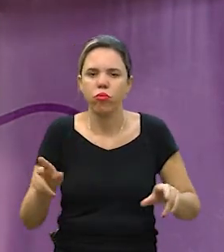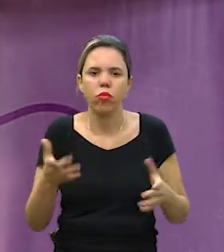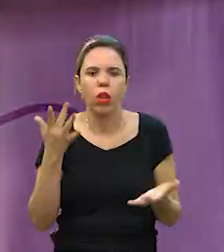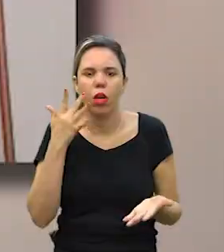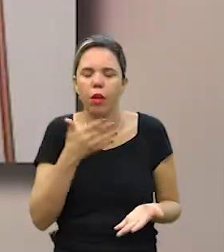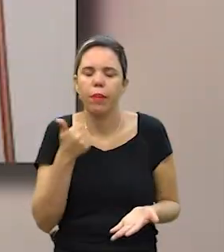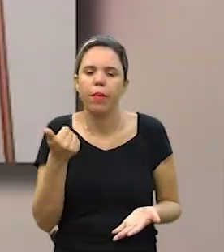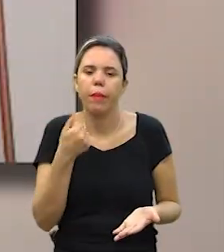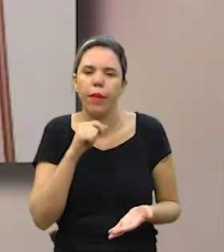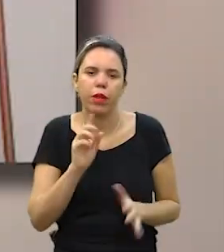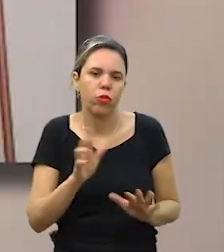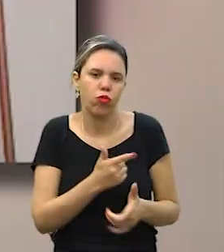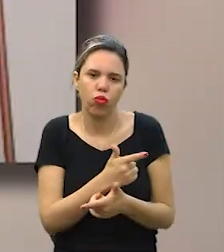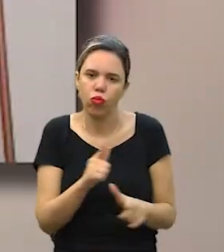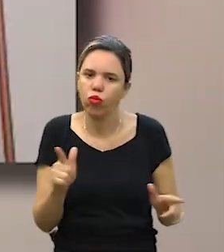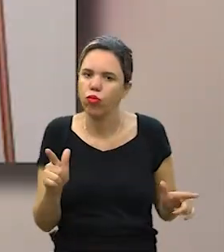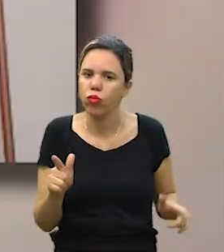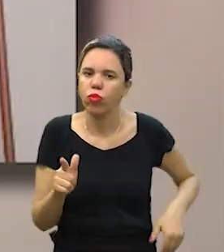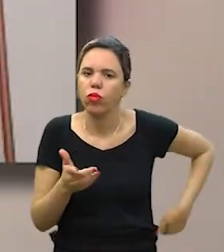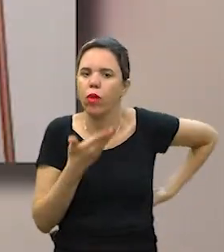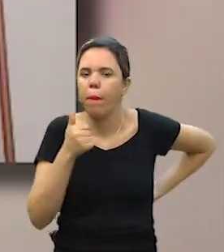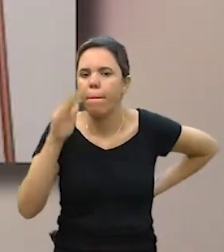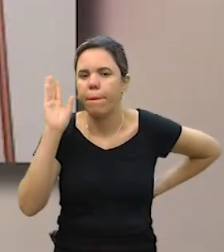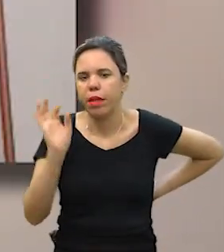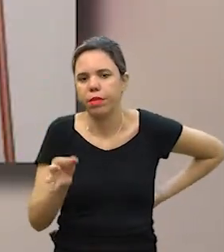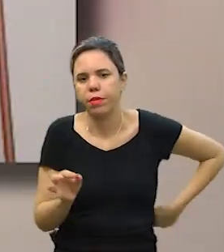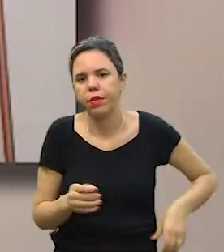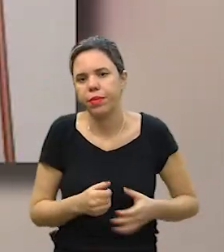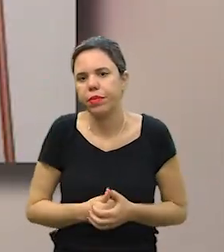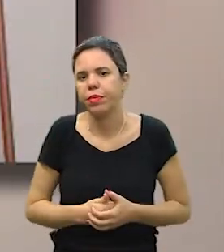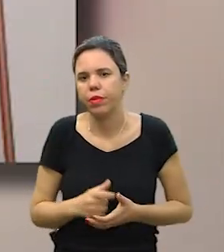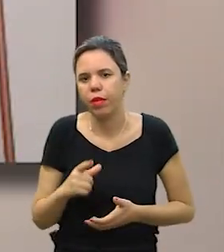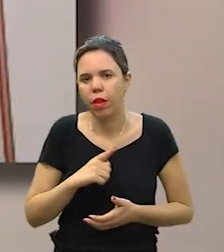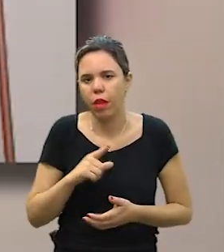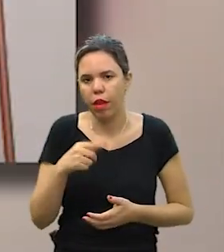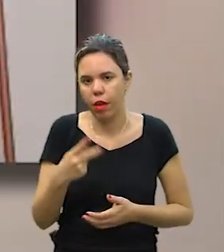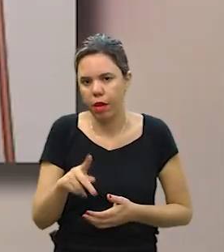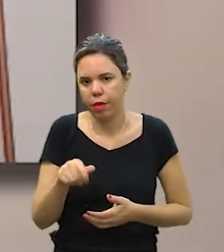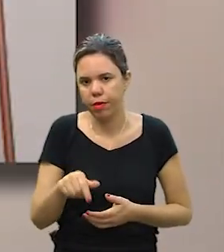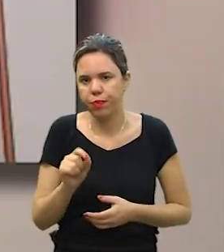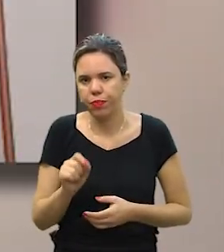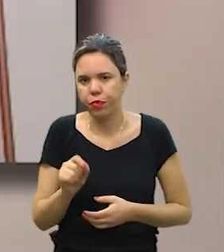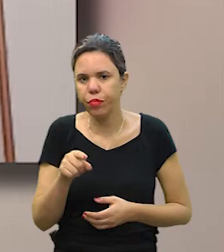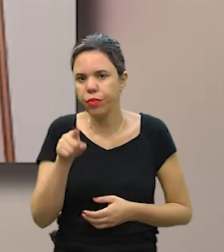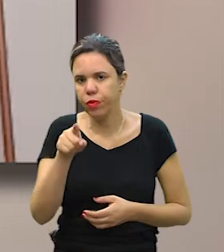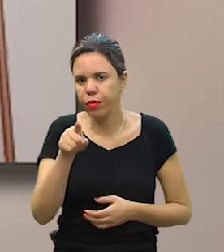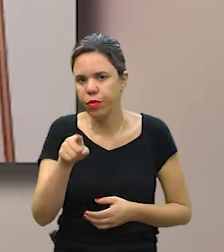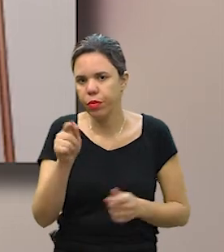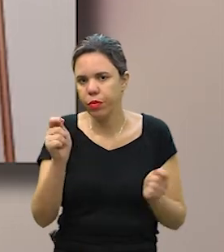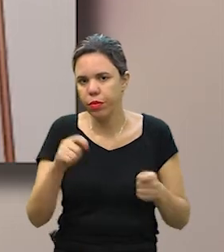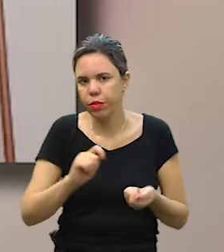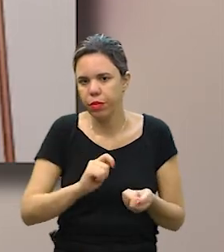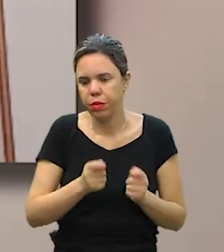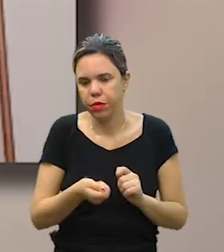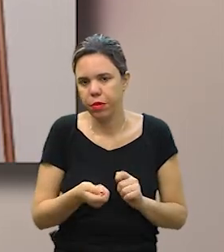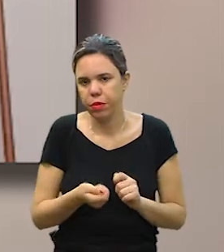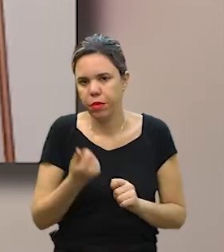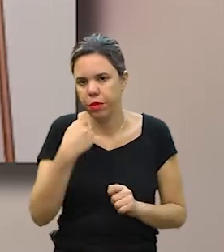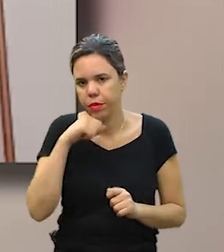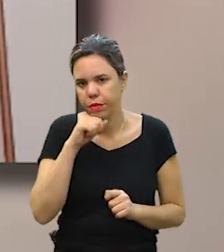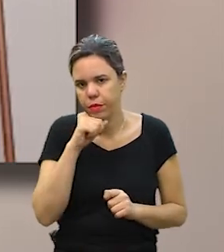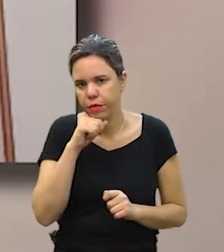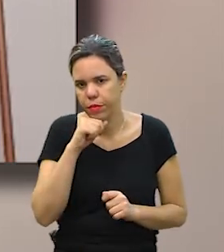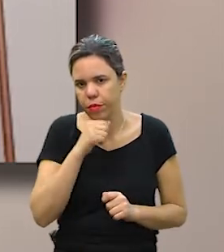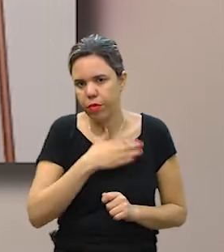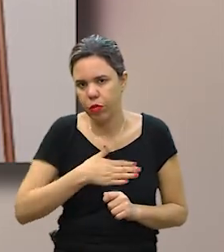mãe? Não existe a mais correta, existe aquela que você se adapta, que